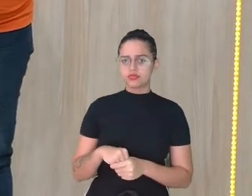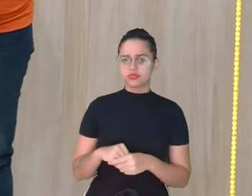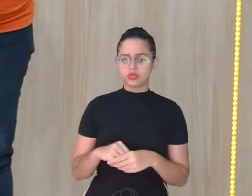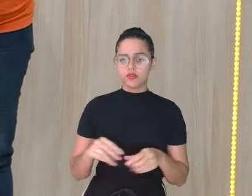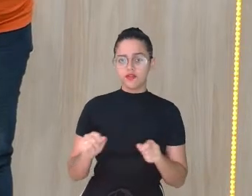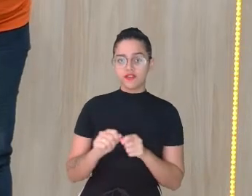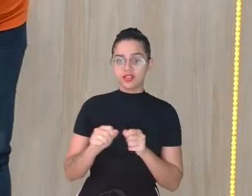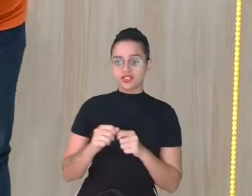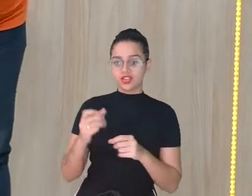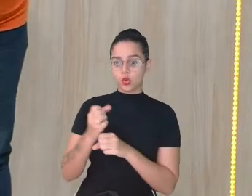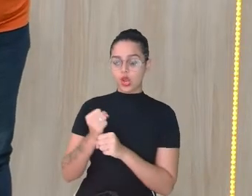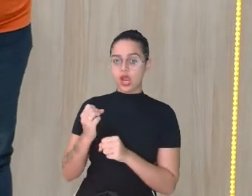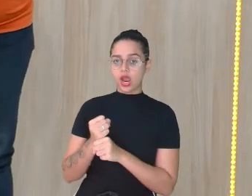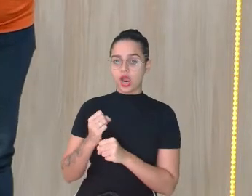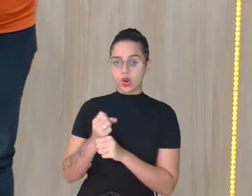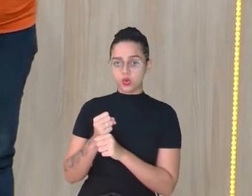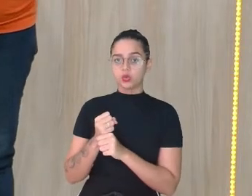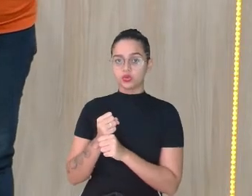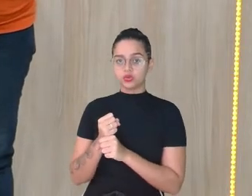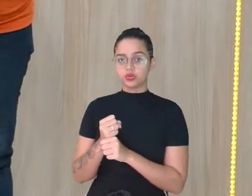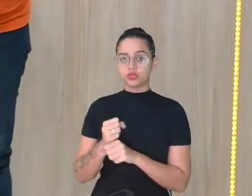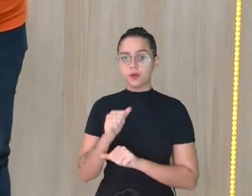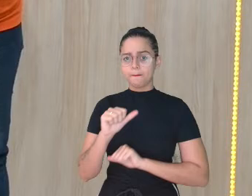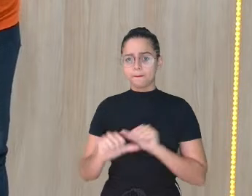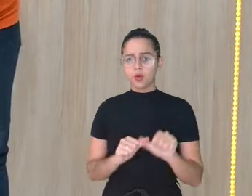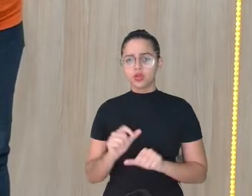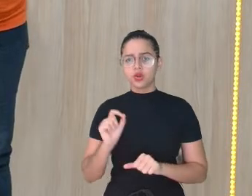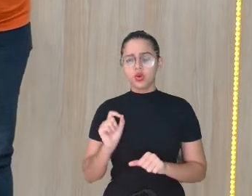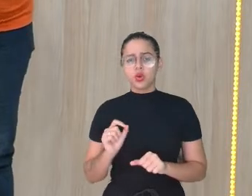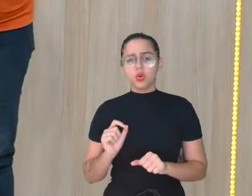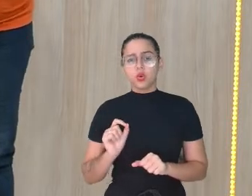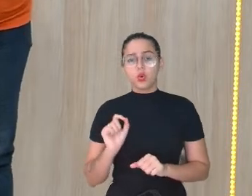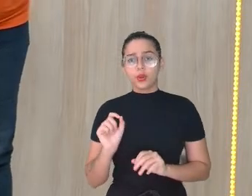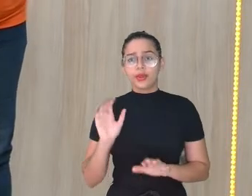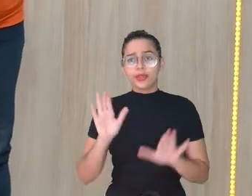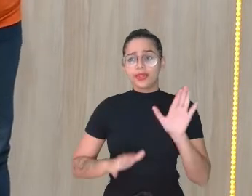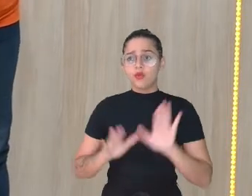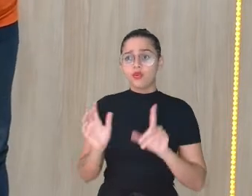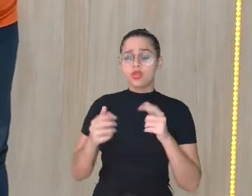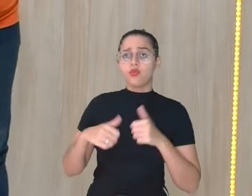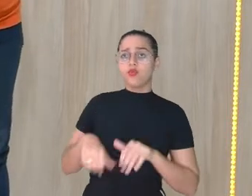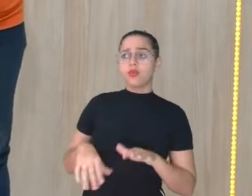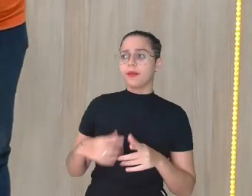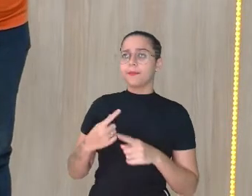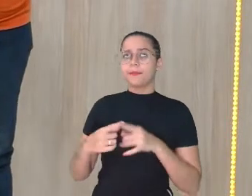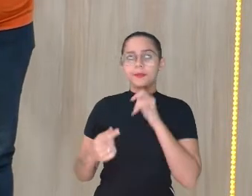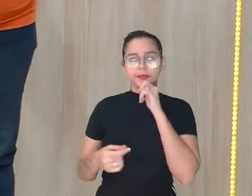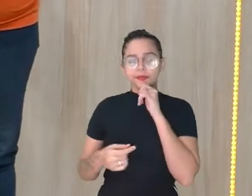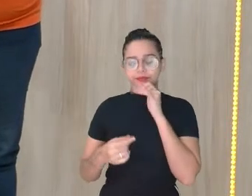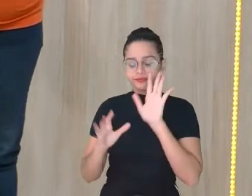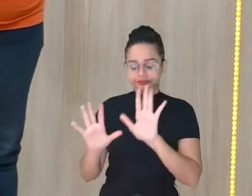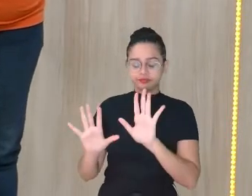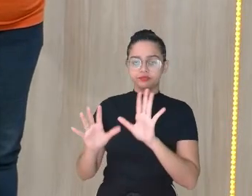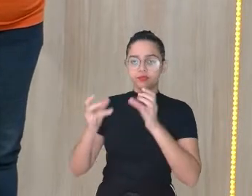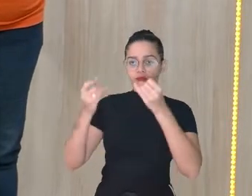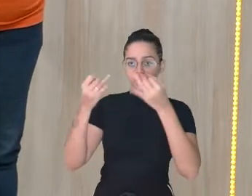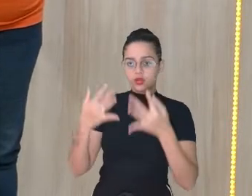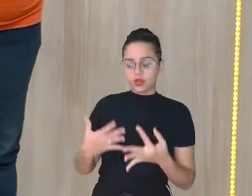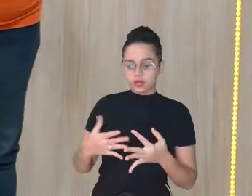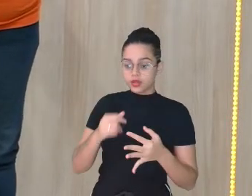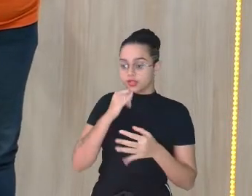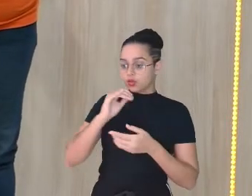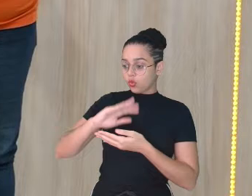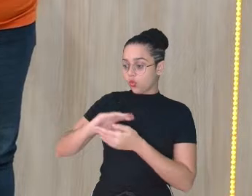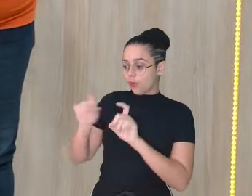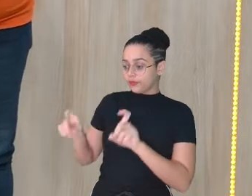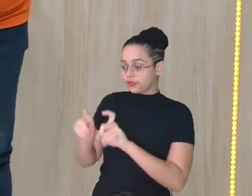estão fazendo os cálculos, não é? Eles estão modificando o que talvez não fique. Por quê? Porque quando você tira do computador,